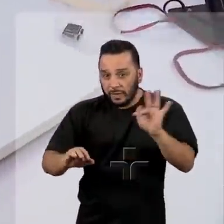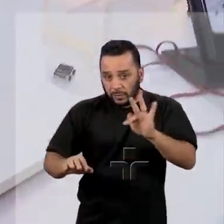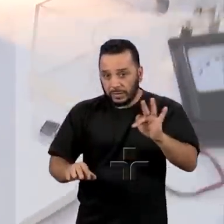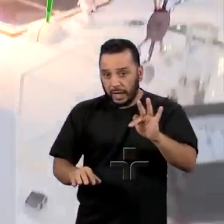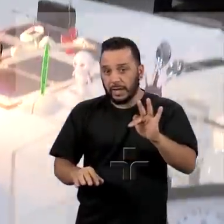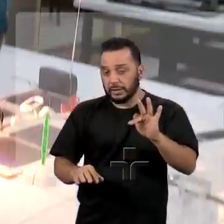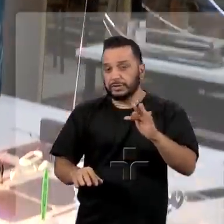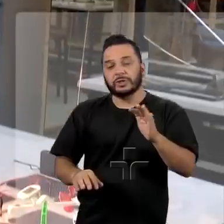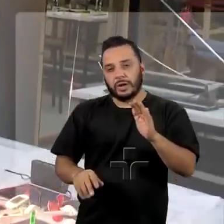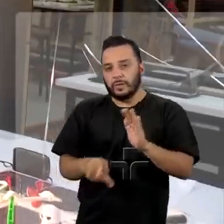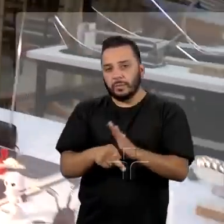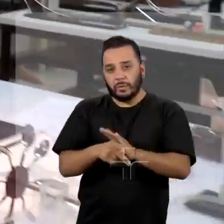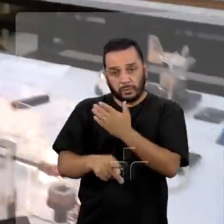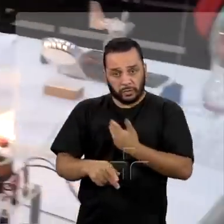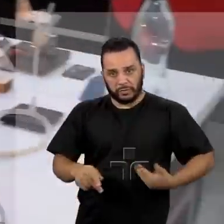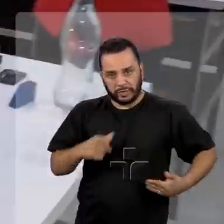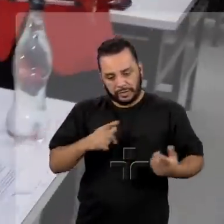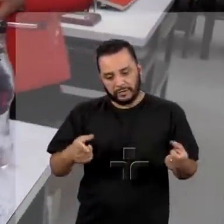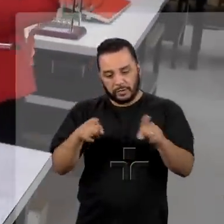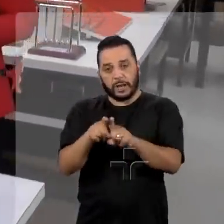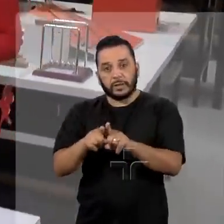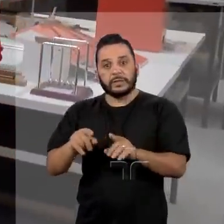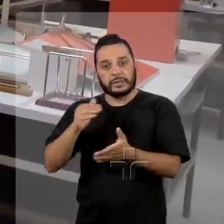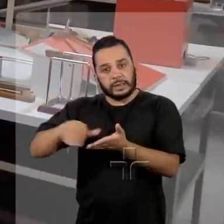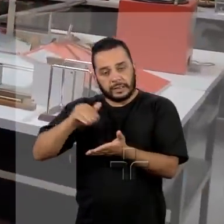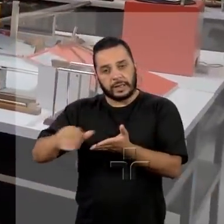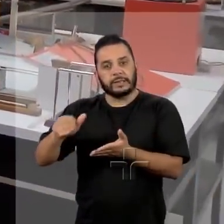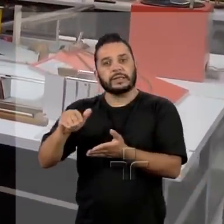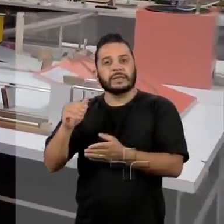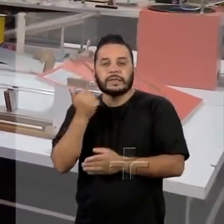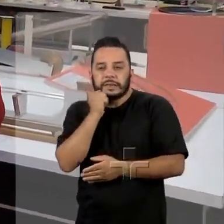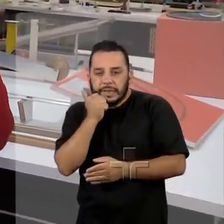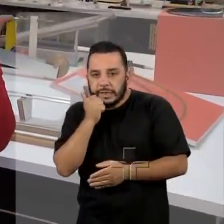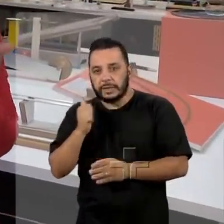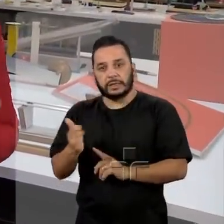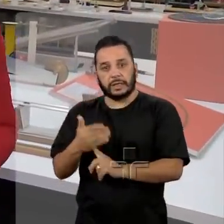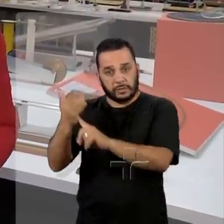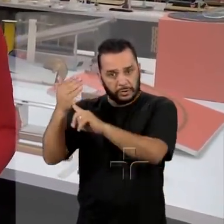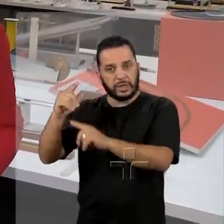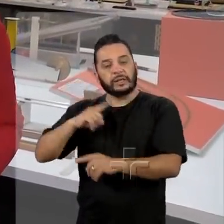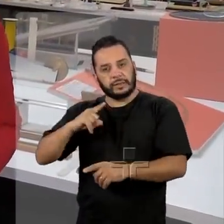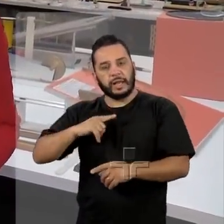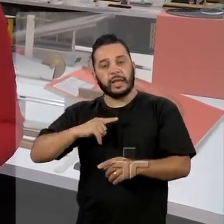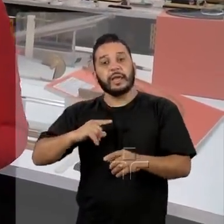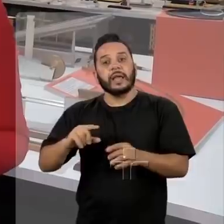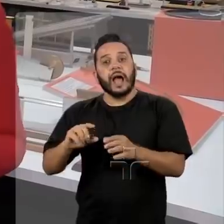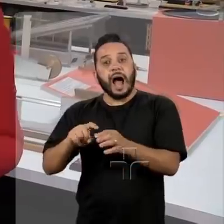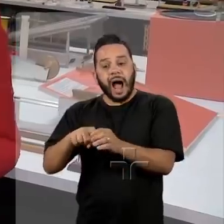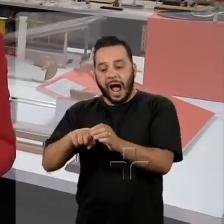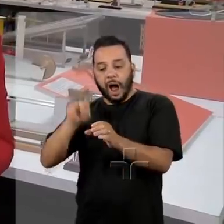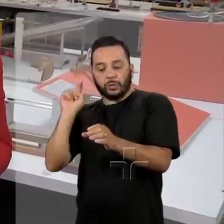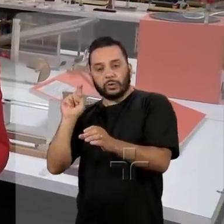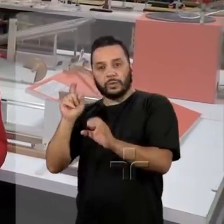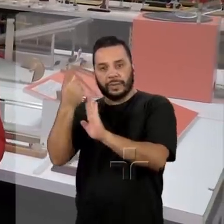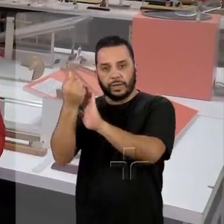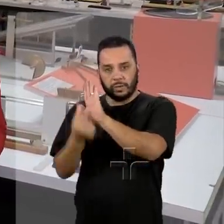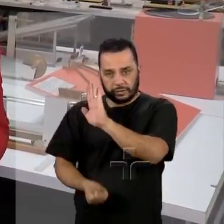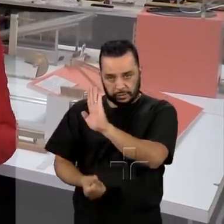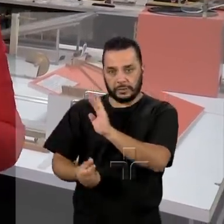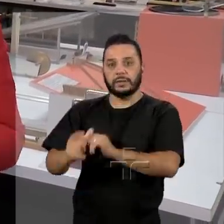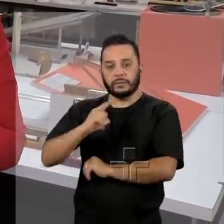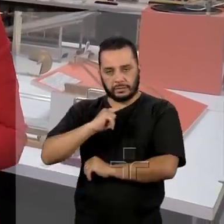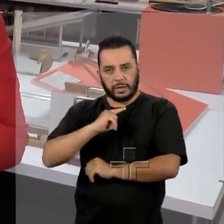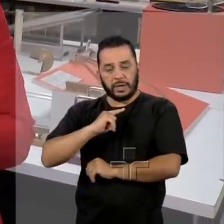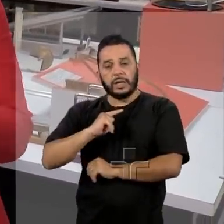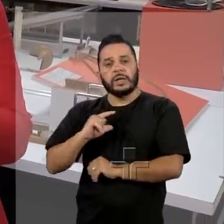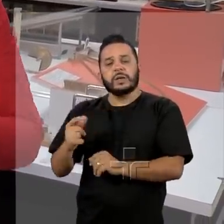à Secretaria de Ciência e Tecnologia e têm autonomia orçamentária. Os recursos vêm de um